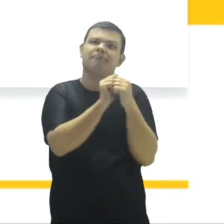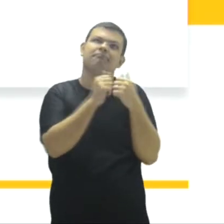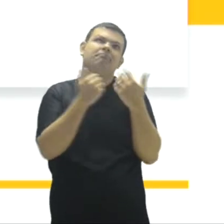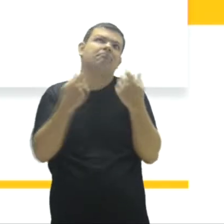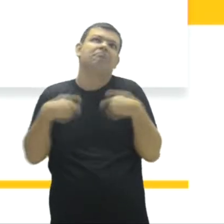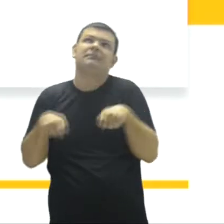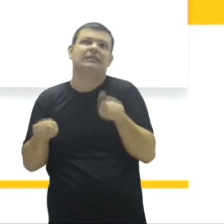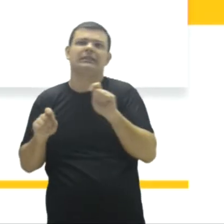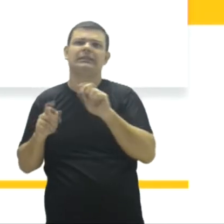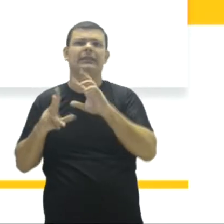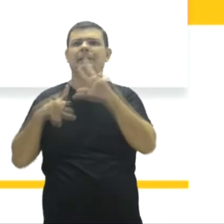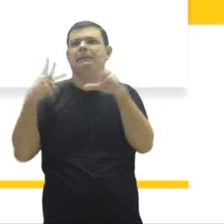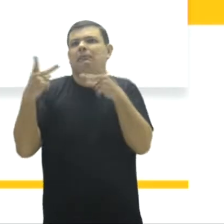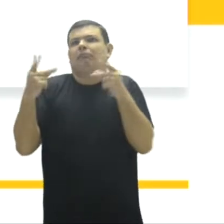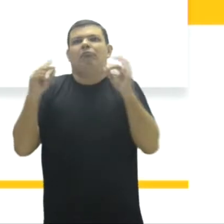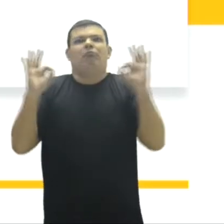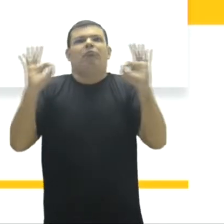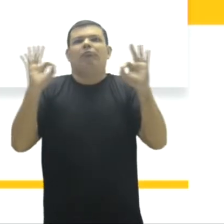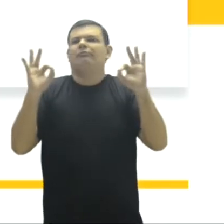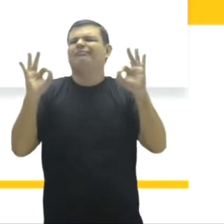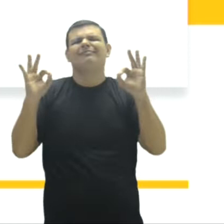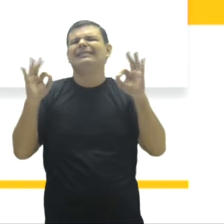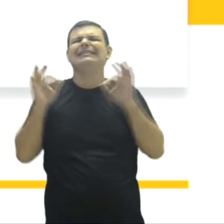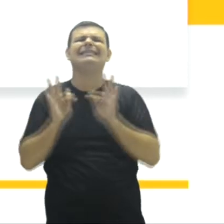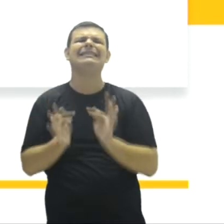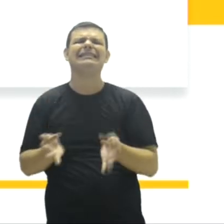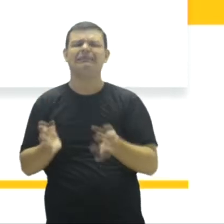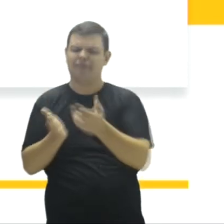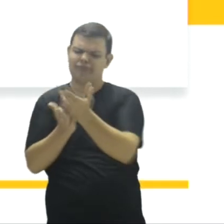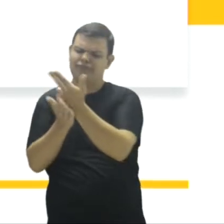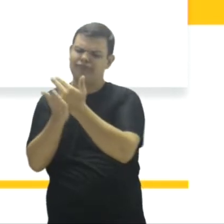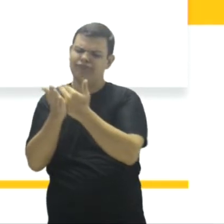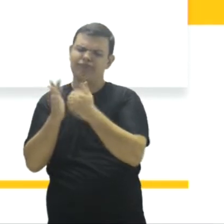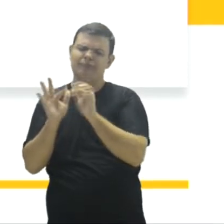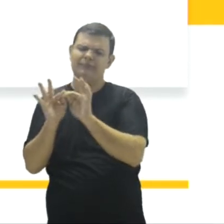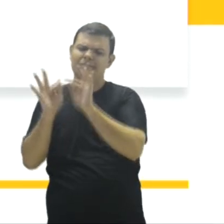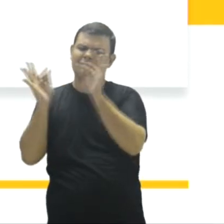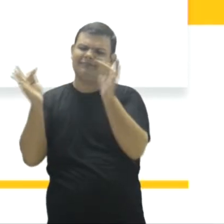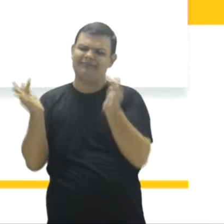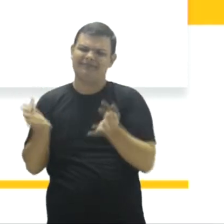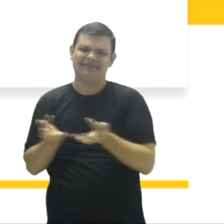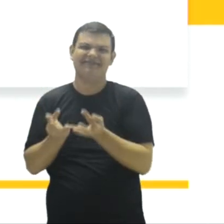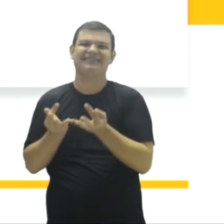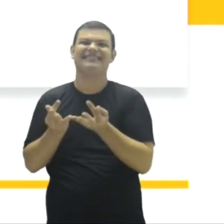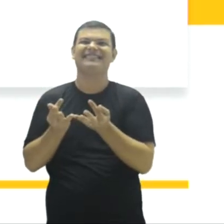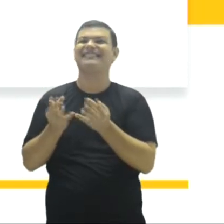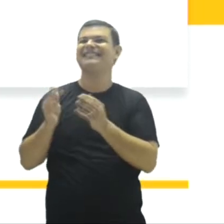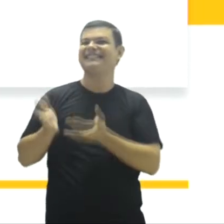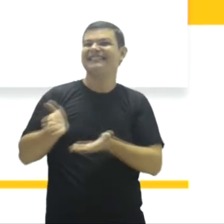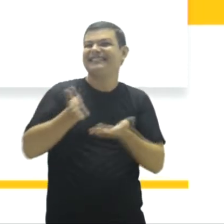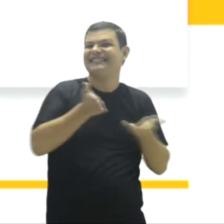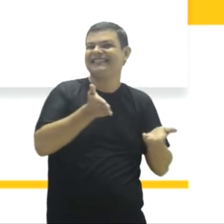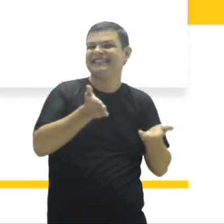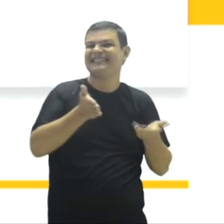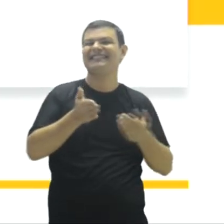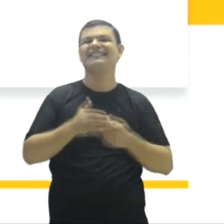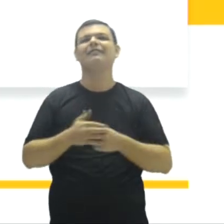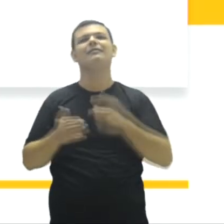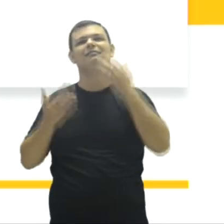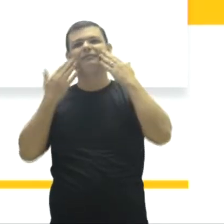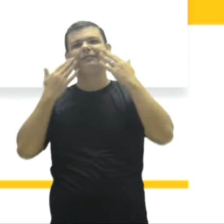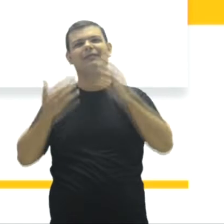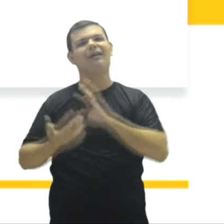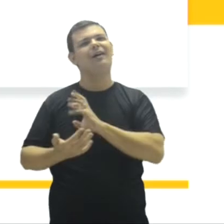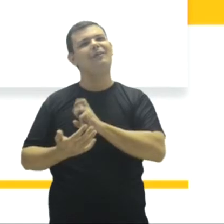muito grande. Basta você fazer um coraçãozinho, fazer um bilhetinho. Isso já está muito bom de demonstrar o seu amor e